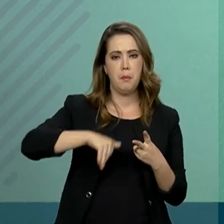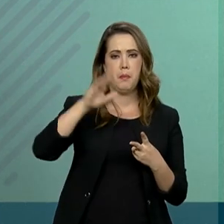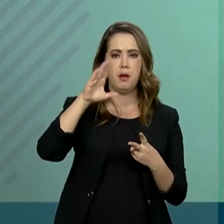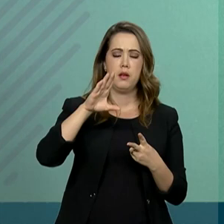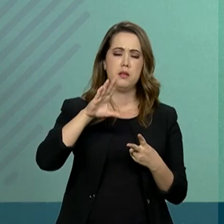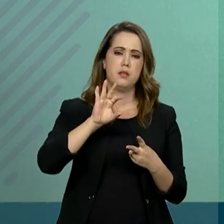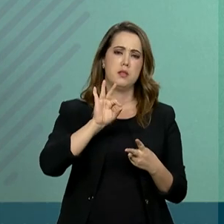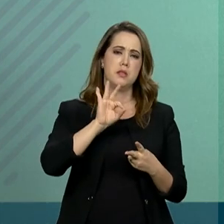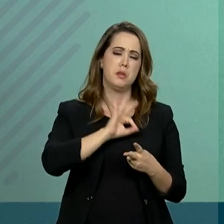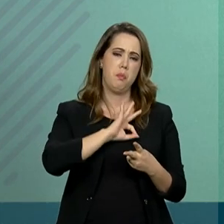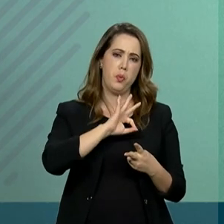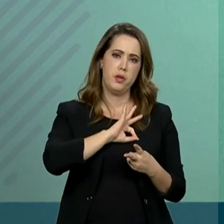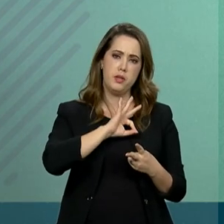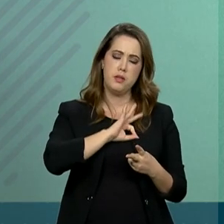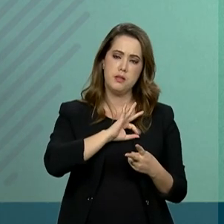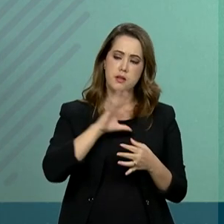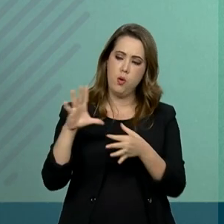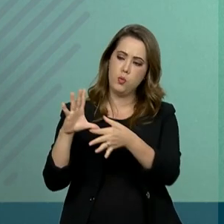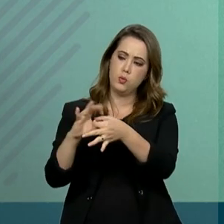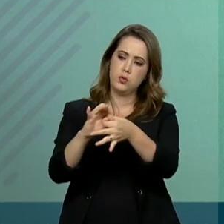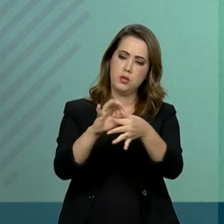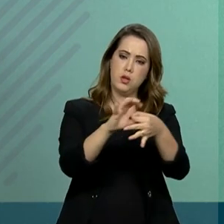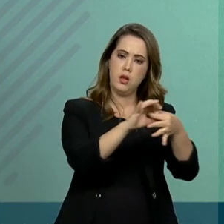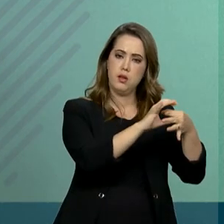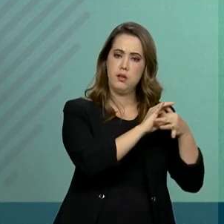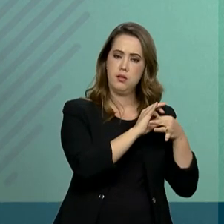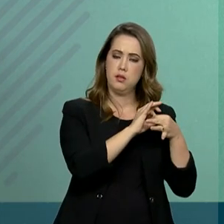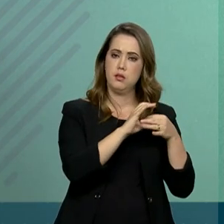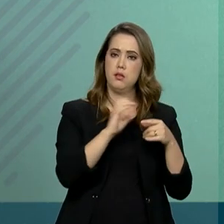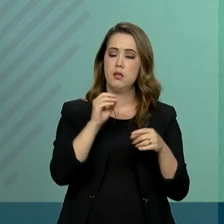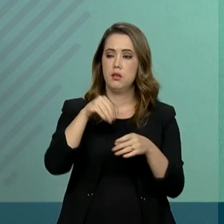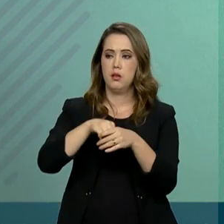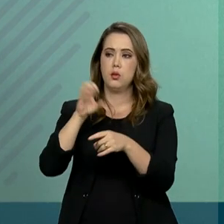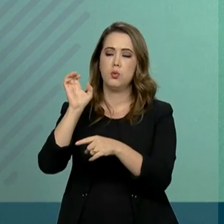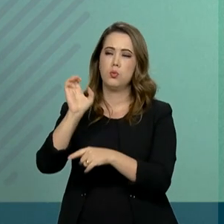combinadas em órgãos de segurança pública estaduais